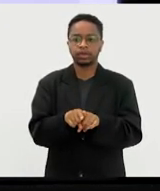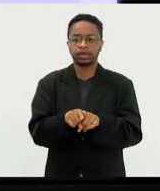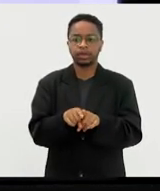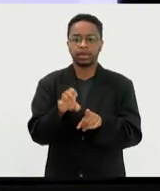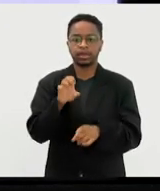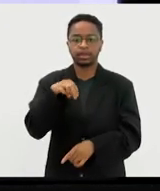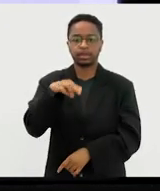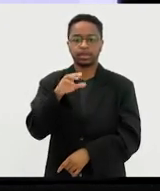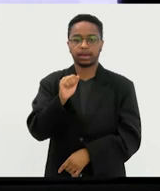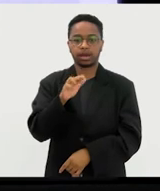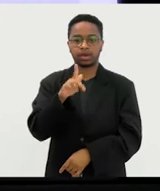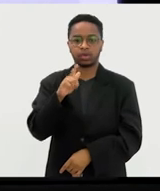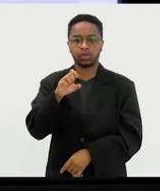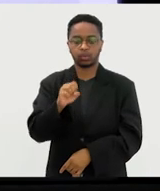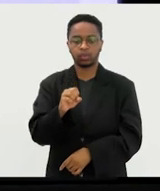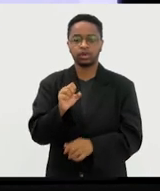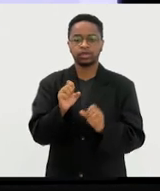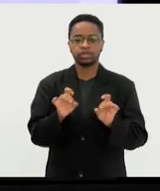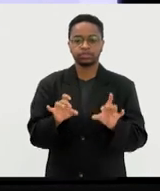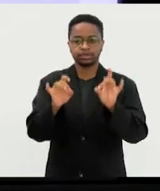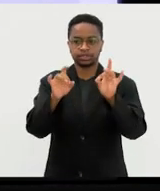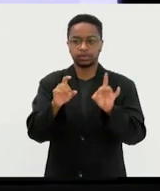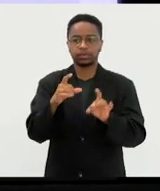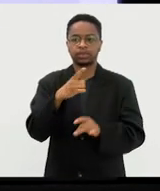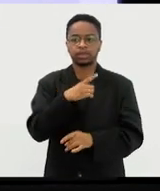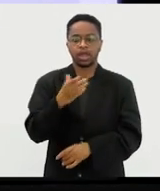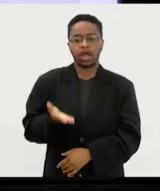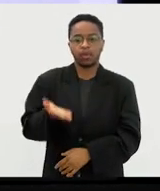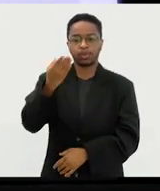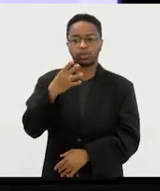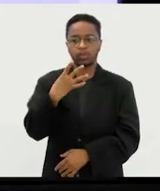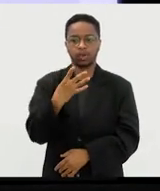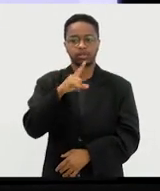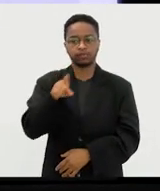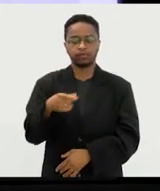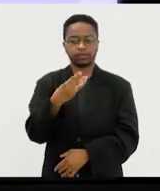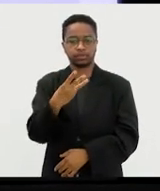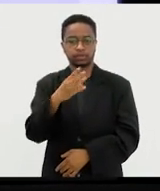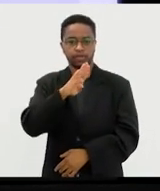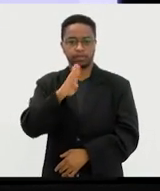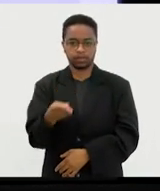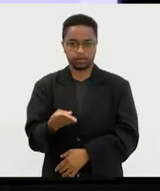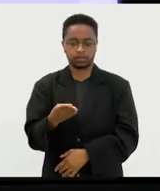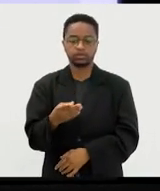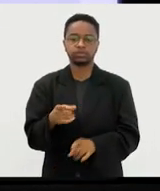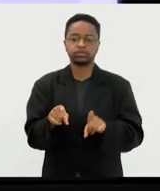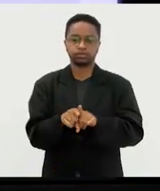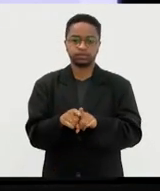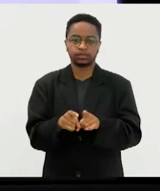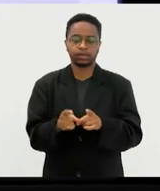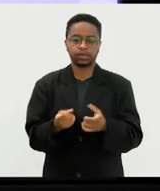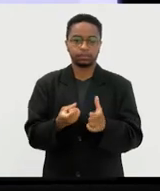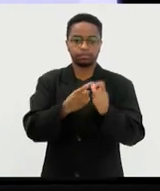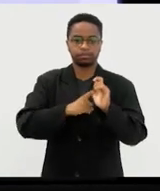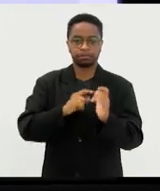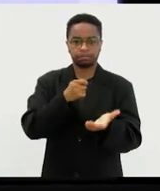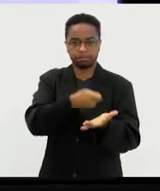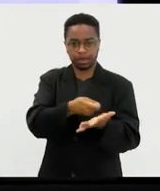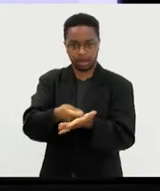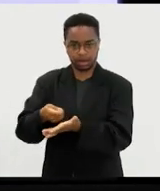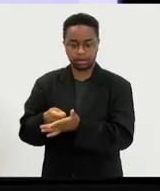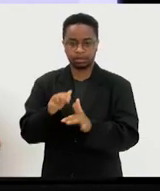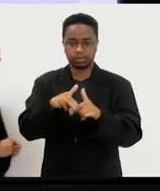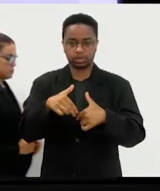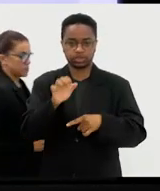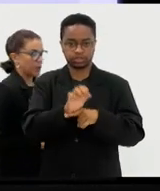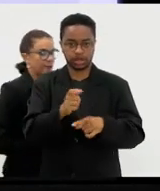Encargos especiais, um aumento de 4,3 bi com o início dos pagamentos de dívida, a retomada, né, dos pagamentos de dívida e amortizações da dívida do